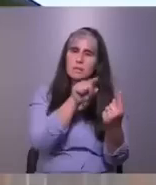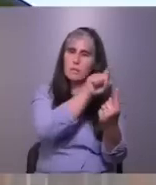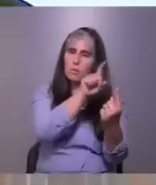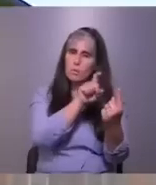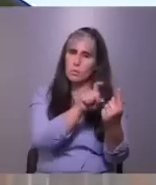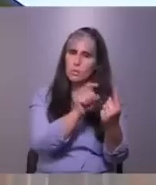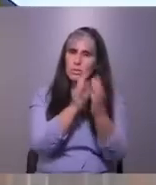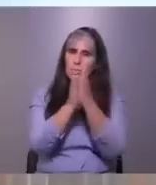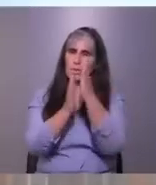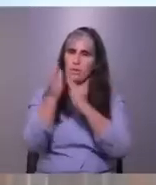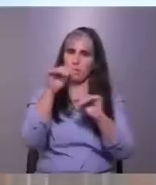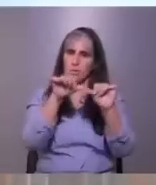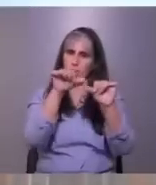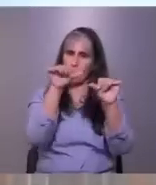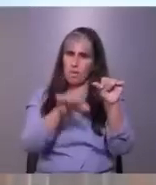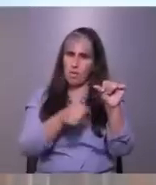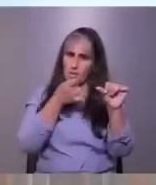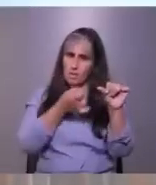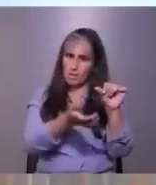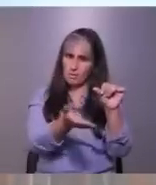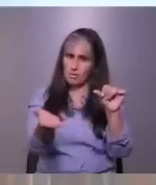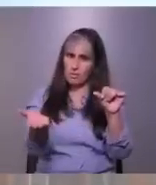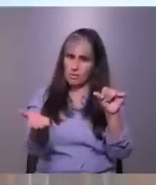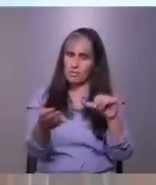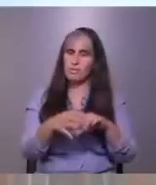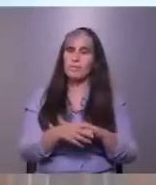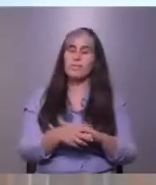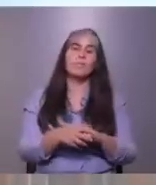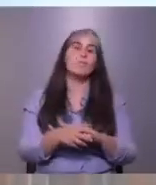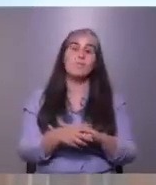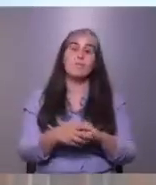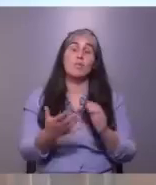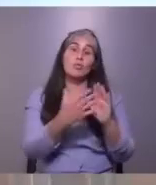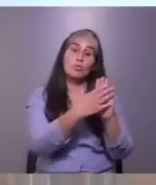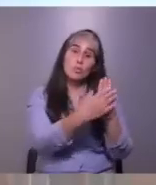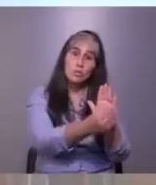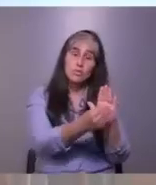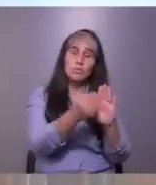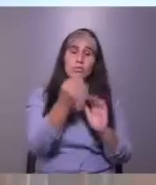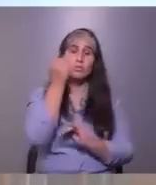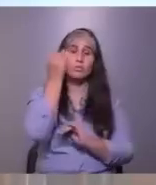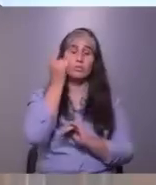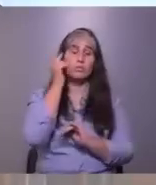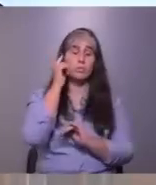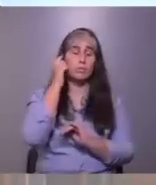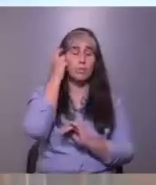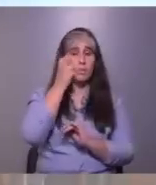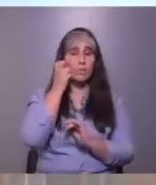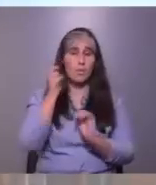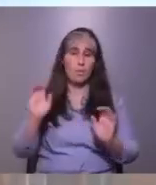deixa. Esta é a pergunta que o exemplo dos santos pastorinos de Fátima põe diante de nós.